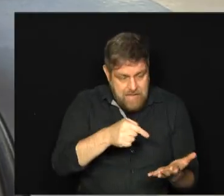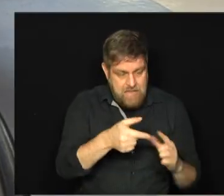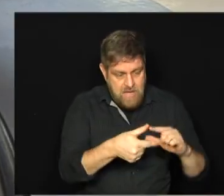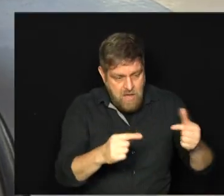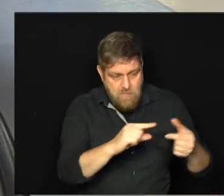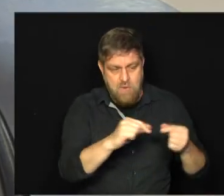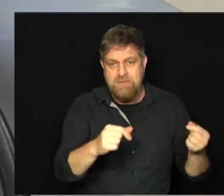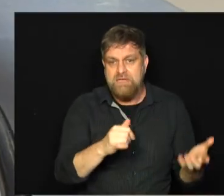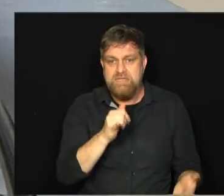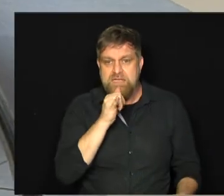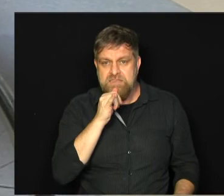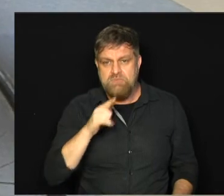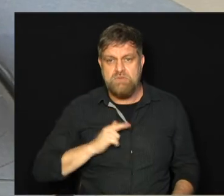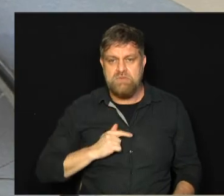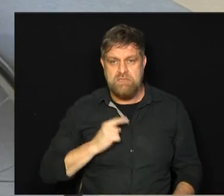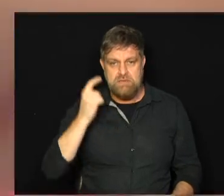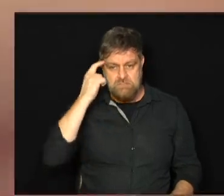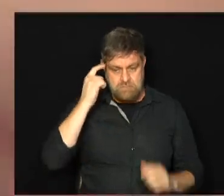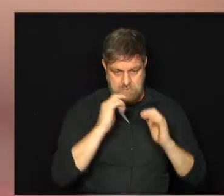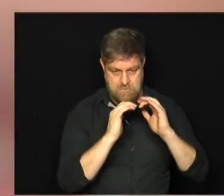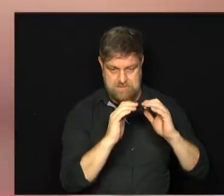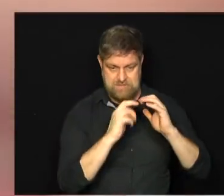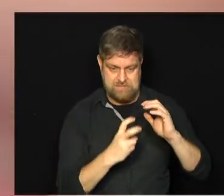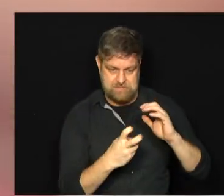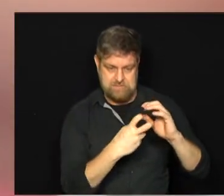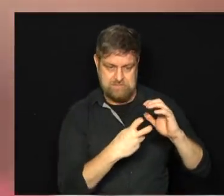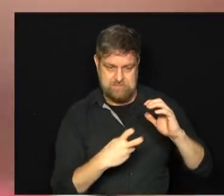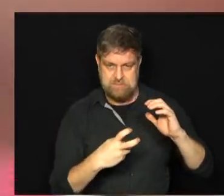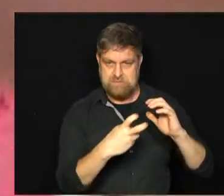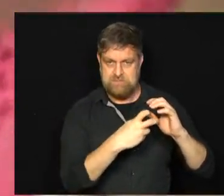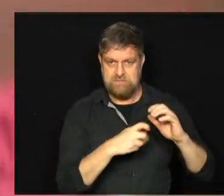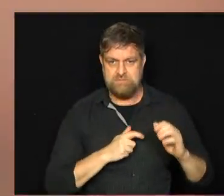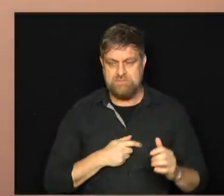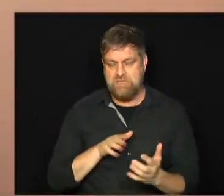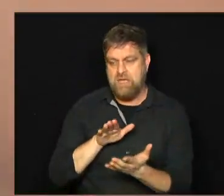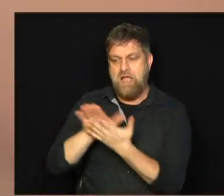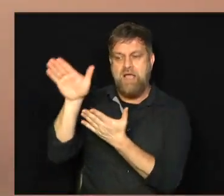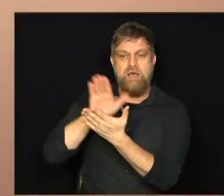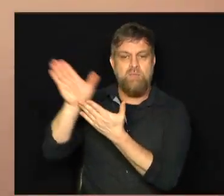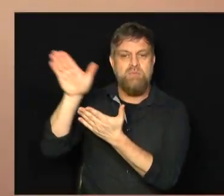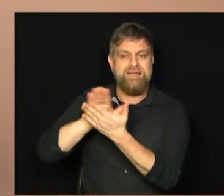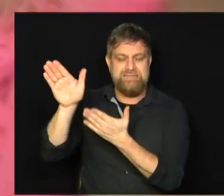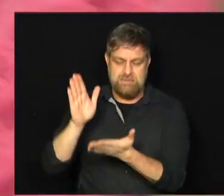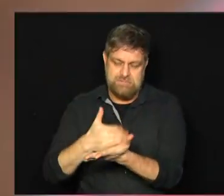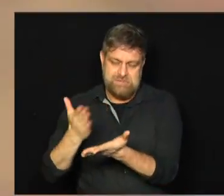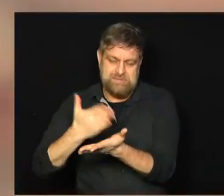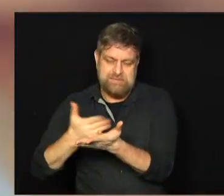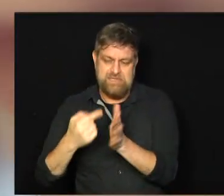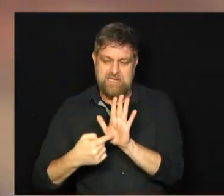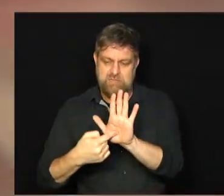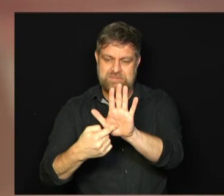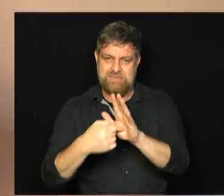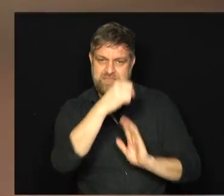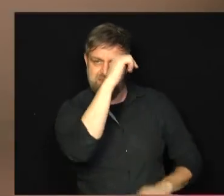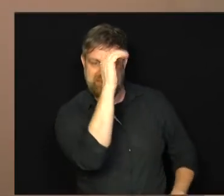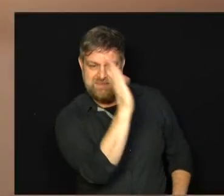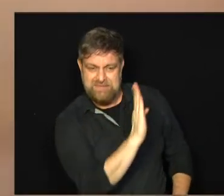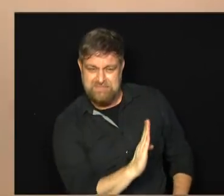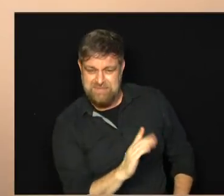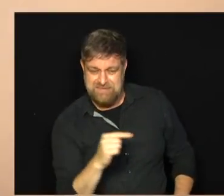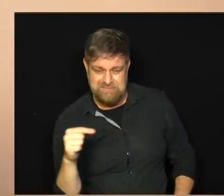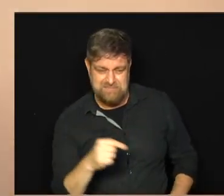Então, por exemplo, pega tumor cerebral que eu disse, que sai a publicação internacional mostrando um pouco menos